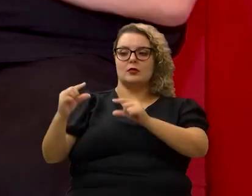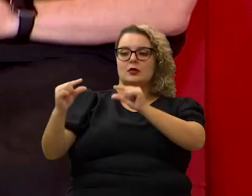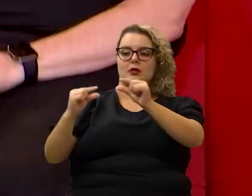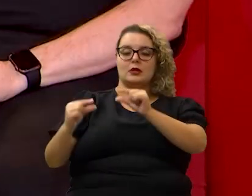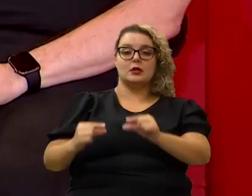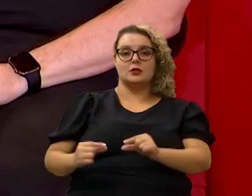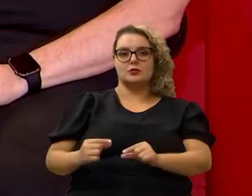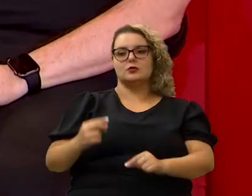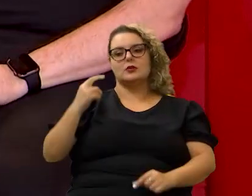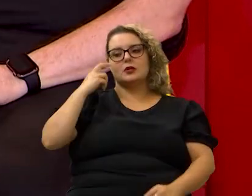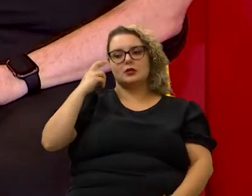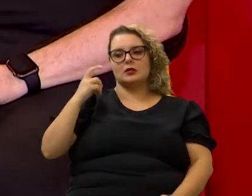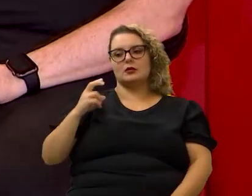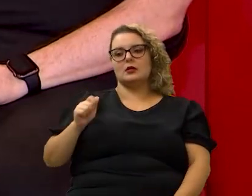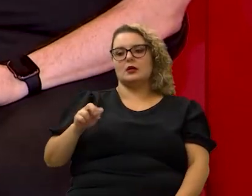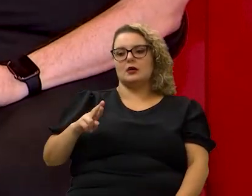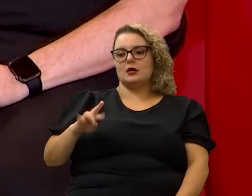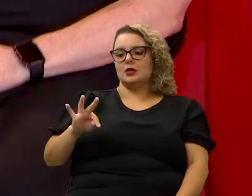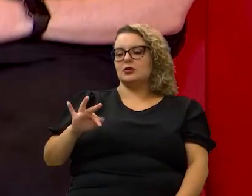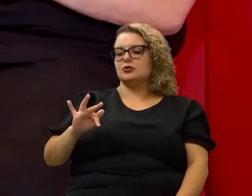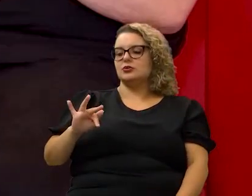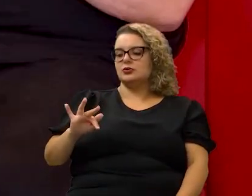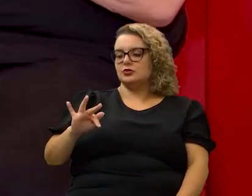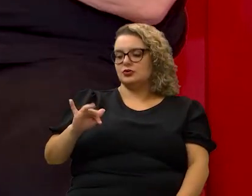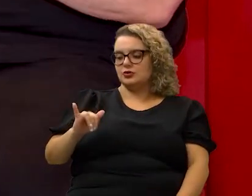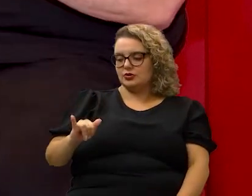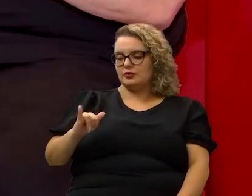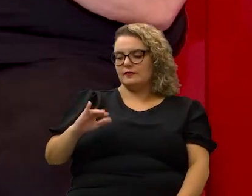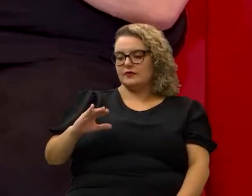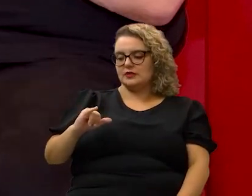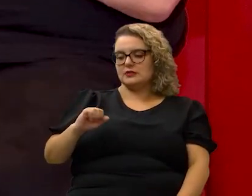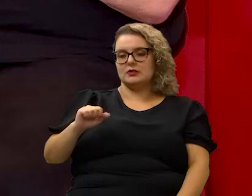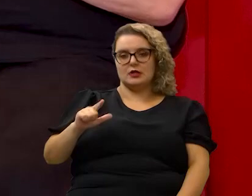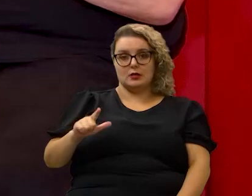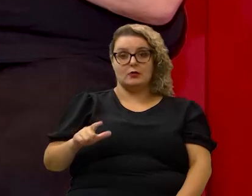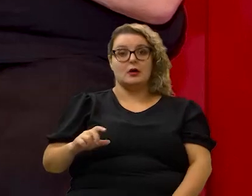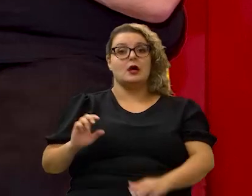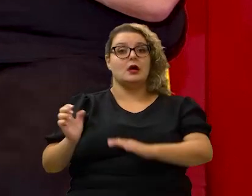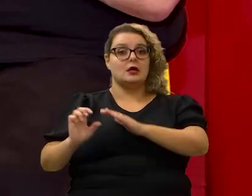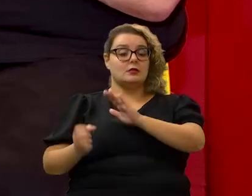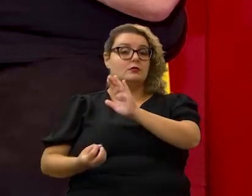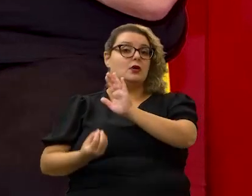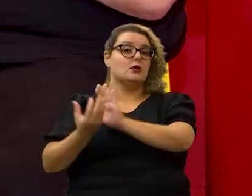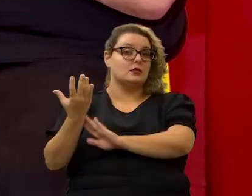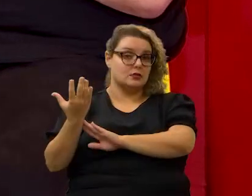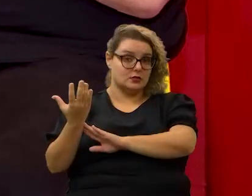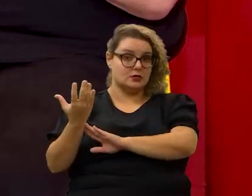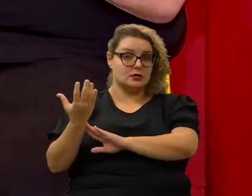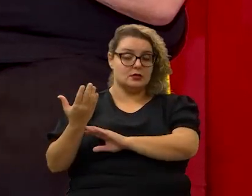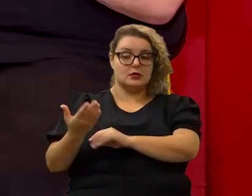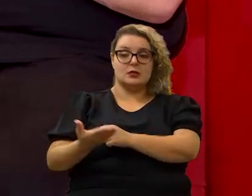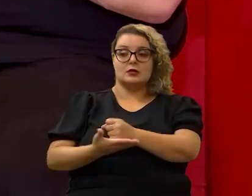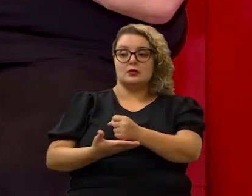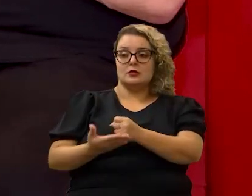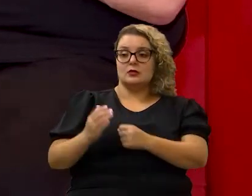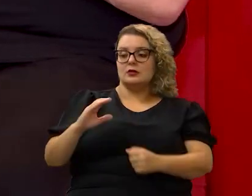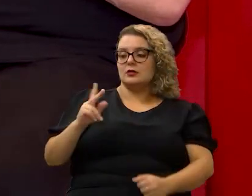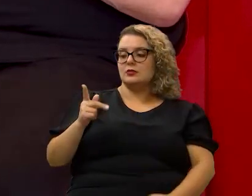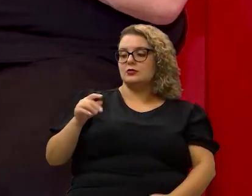do que a inteligência artificial deu. Então, as mesmas empresas que criam as bases,